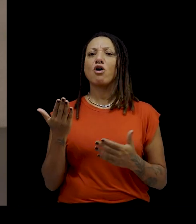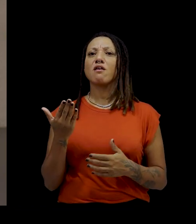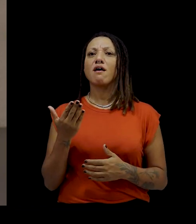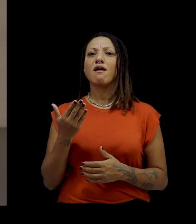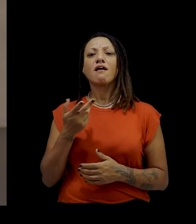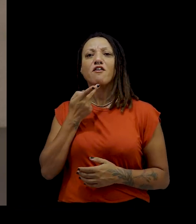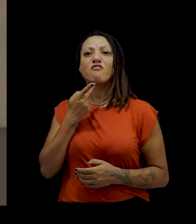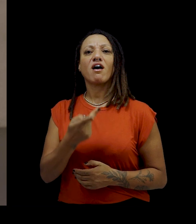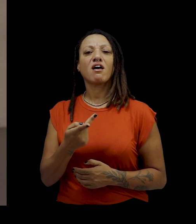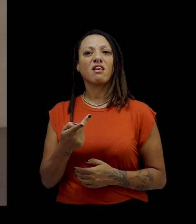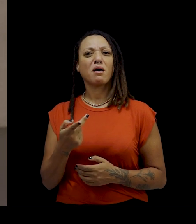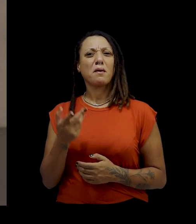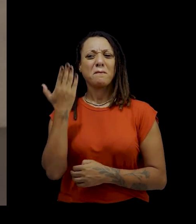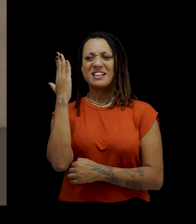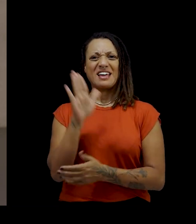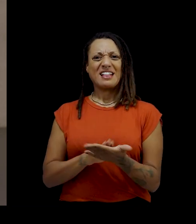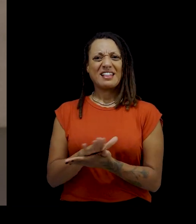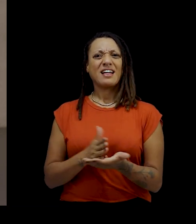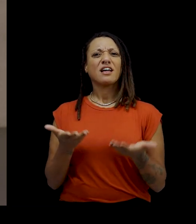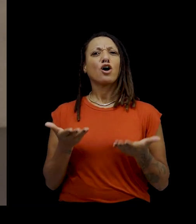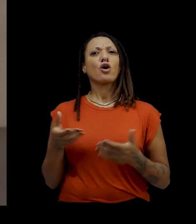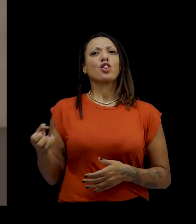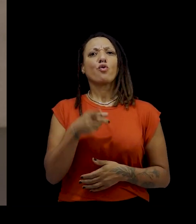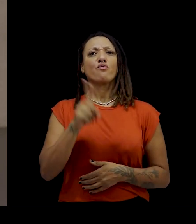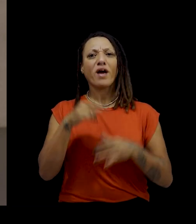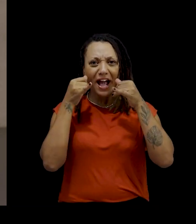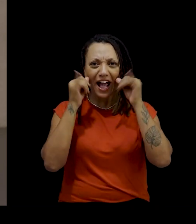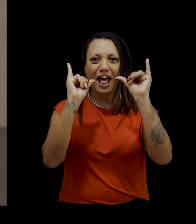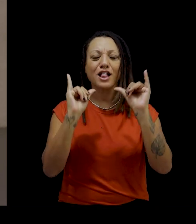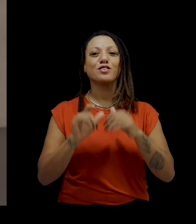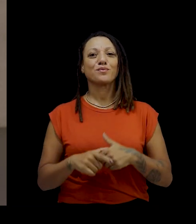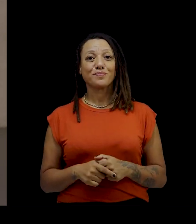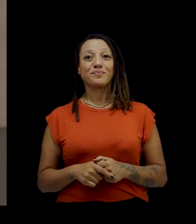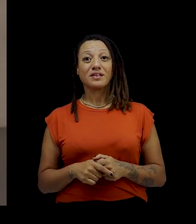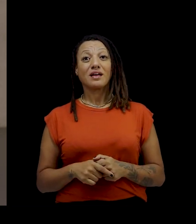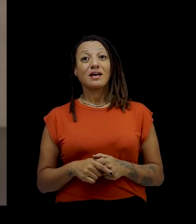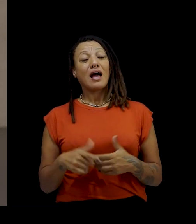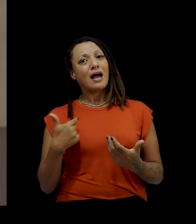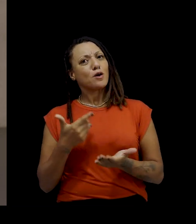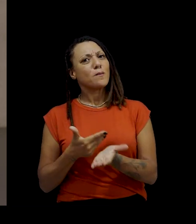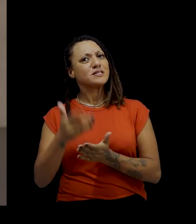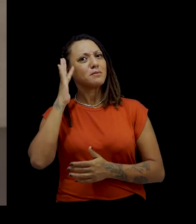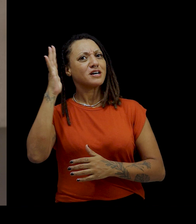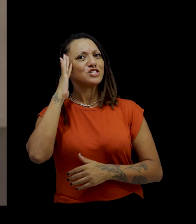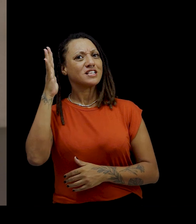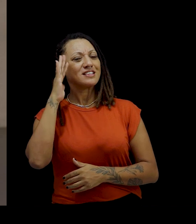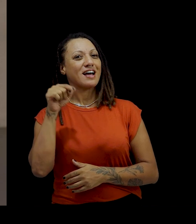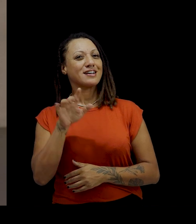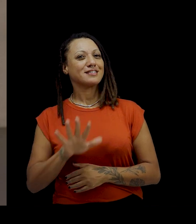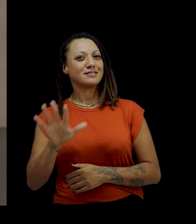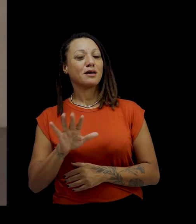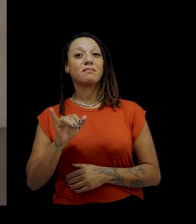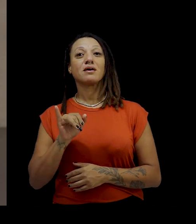madeira nada, agora o negócio novo é o gado. Então já anuncia tudo isso. E aí eu quis começar, de algum jeito, imaginando que